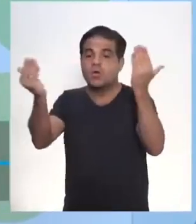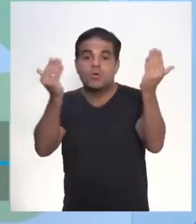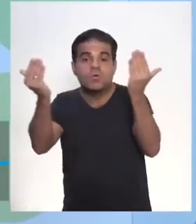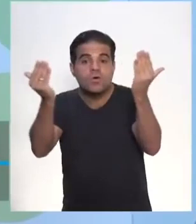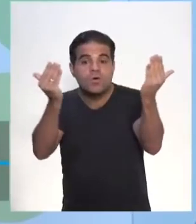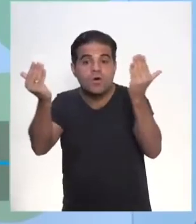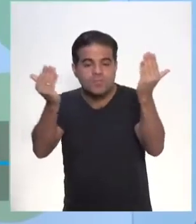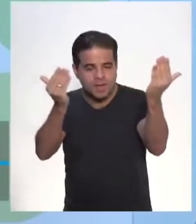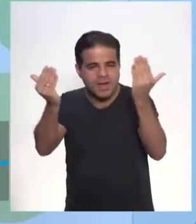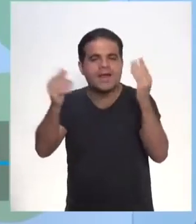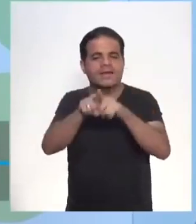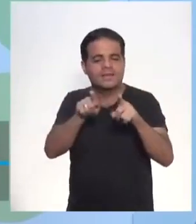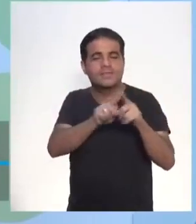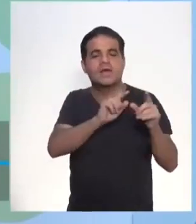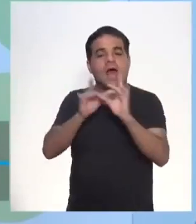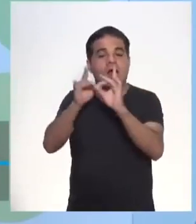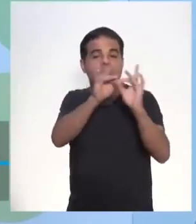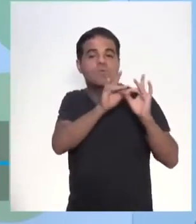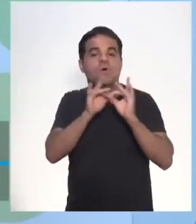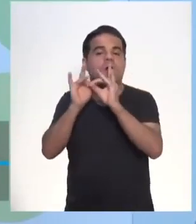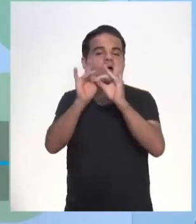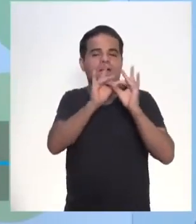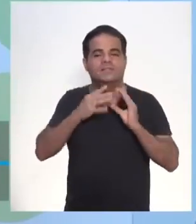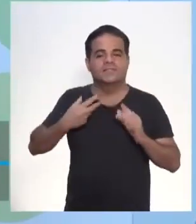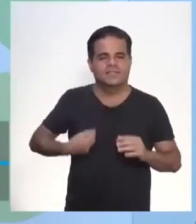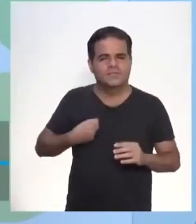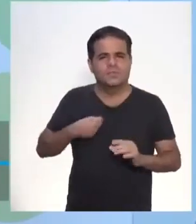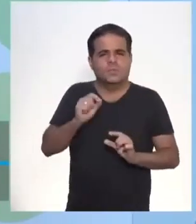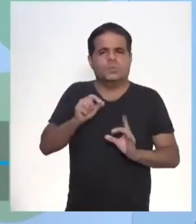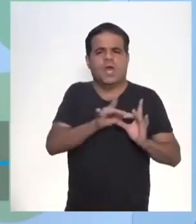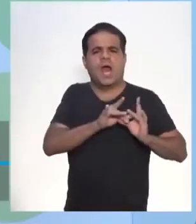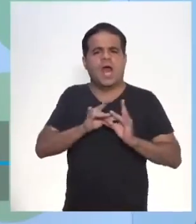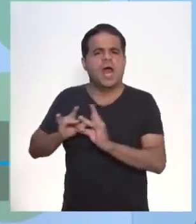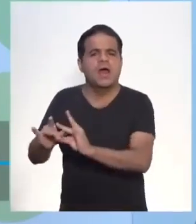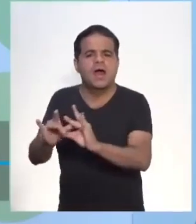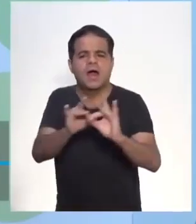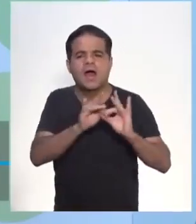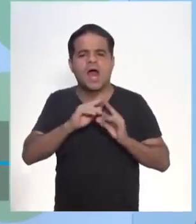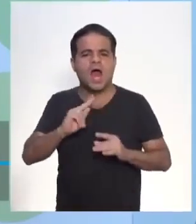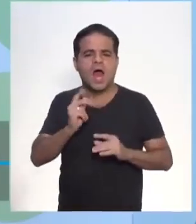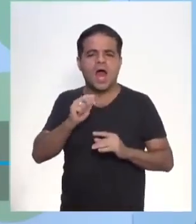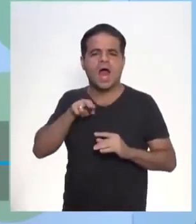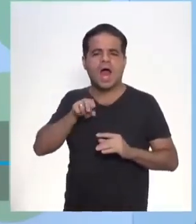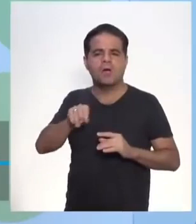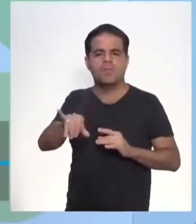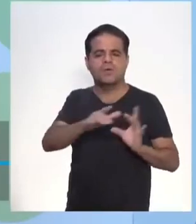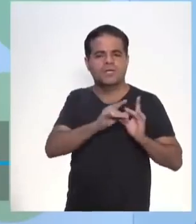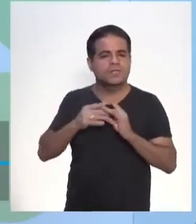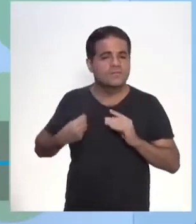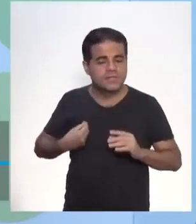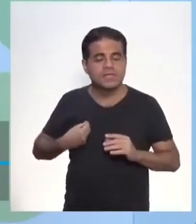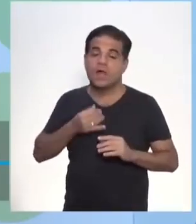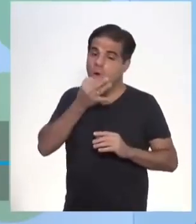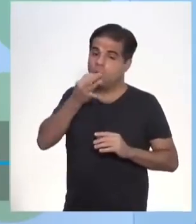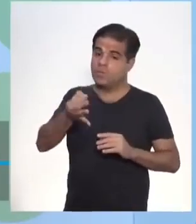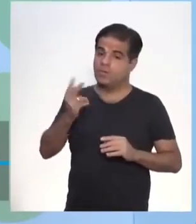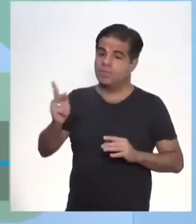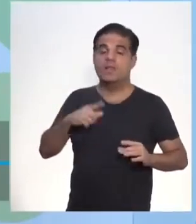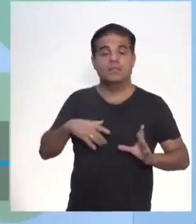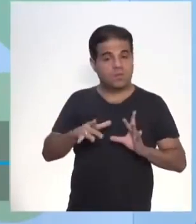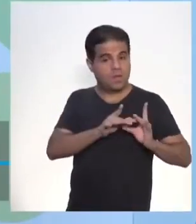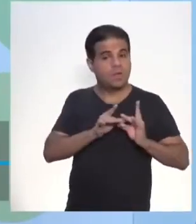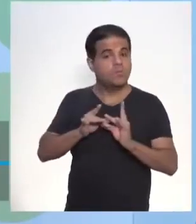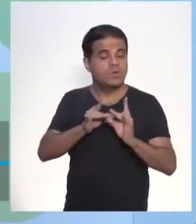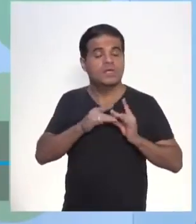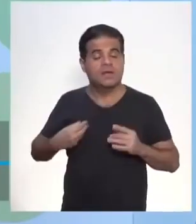subjetivamente, à harmonia da vida, e aí a gente vai perguntar o que seria essa harmonia da vida, mas na opinião dele, existe uma harmonia da vida e